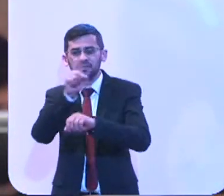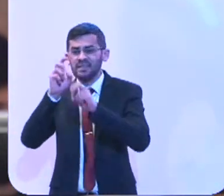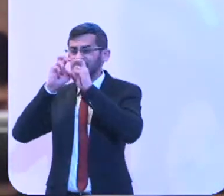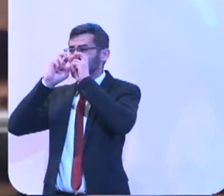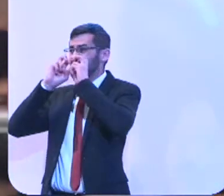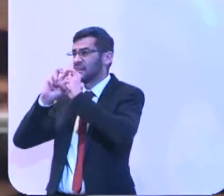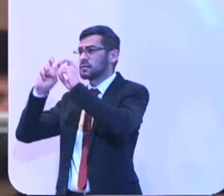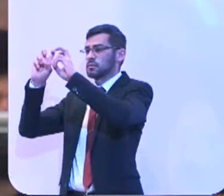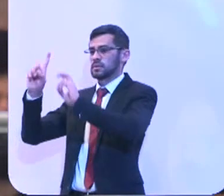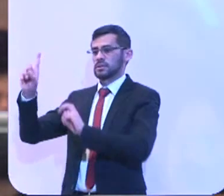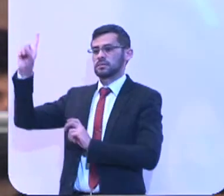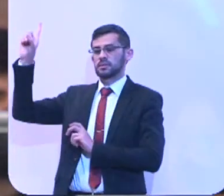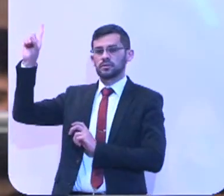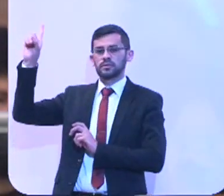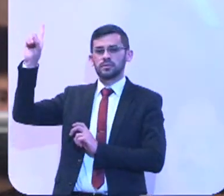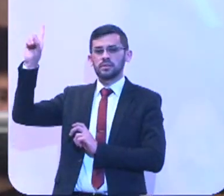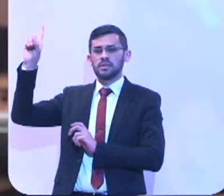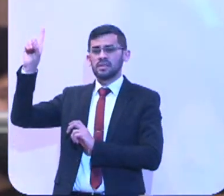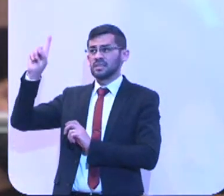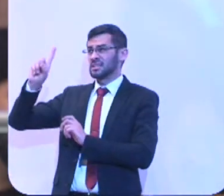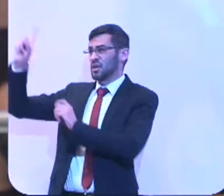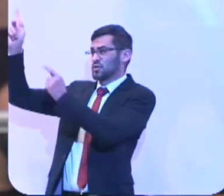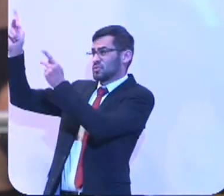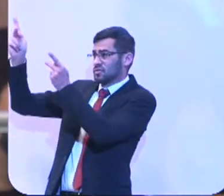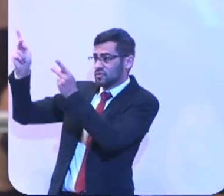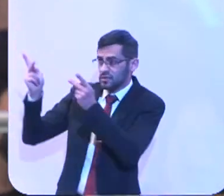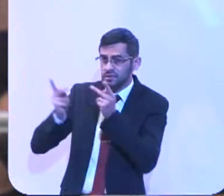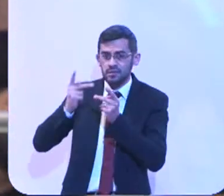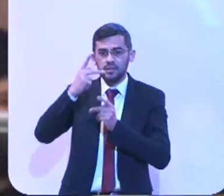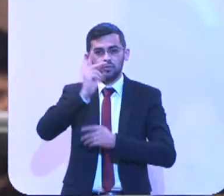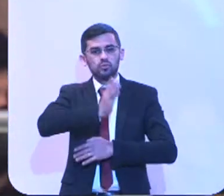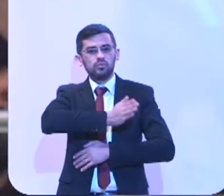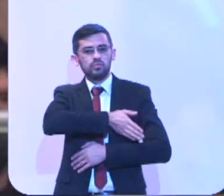clamar pela visitação do Senhor.